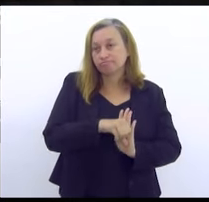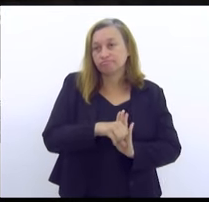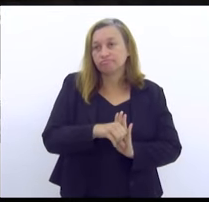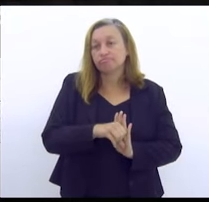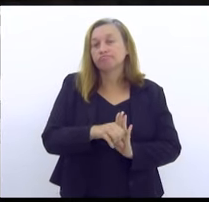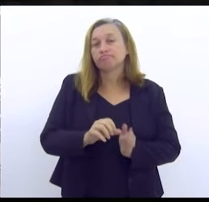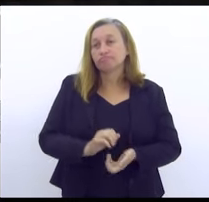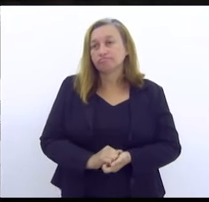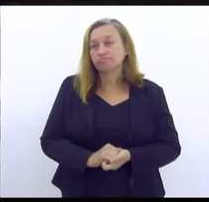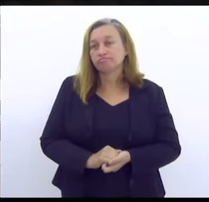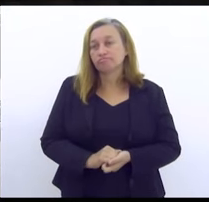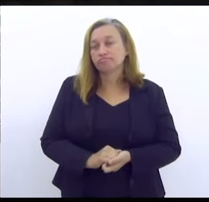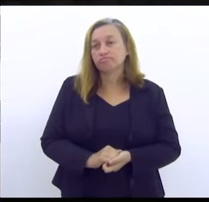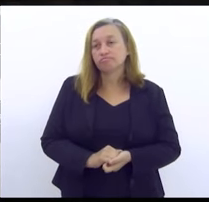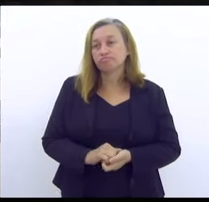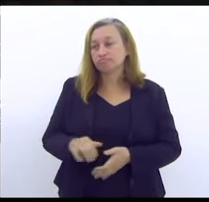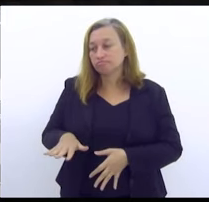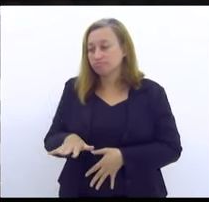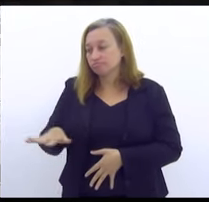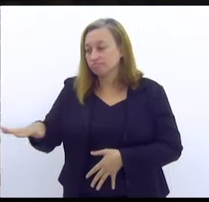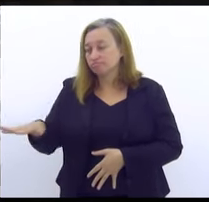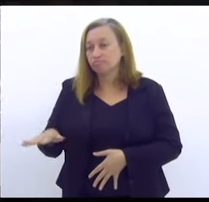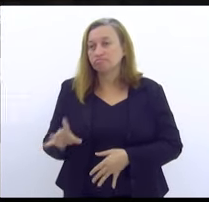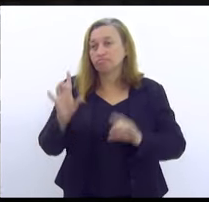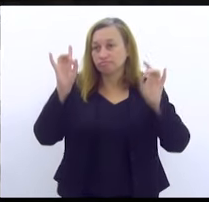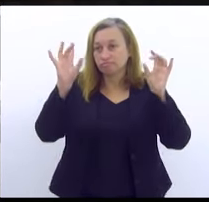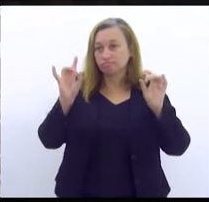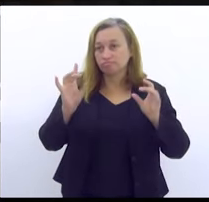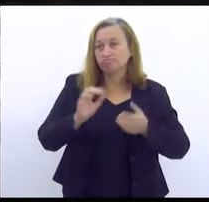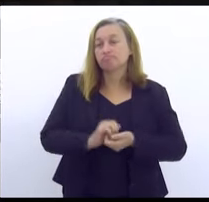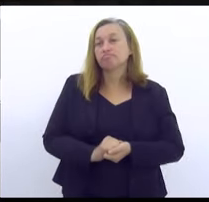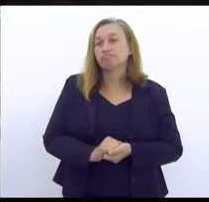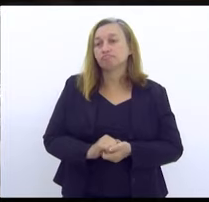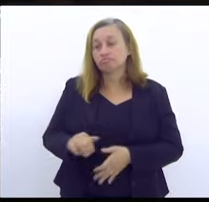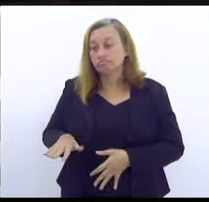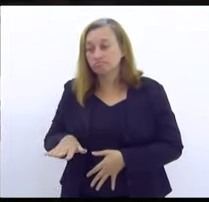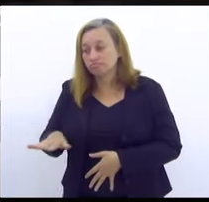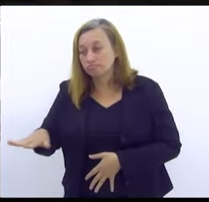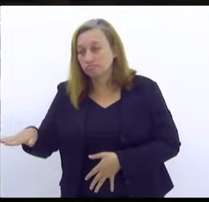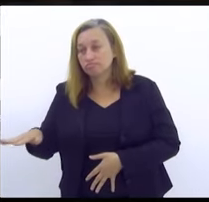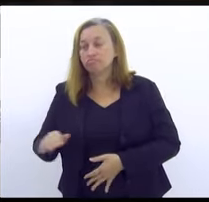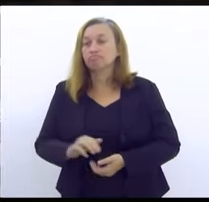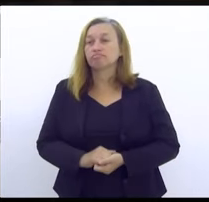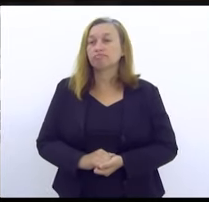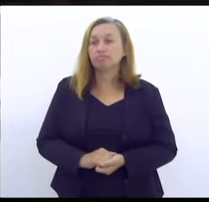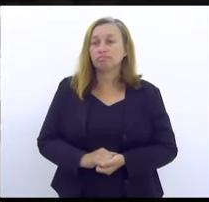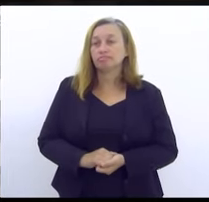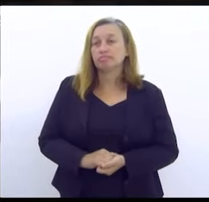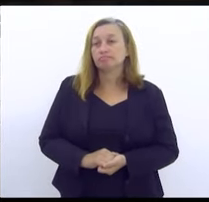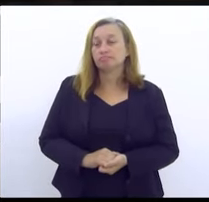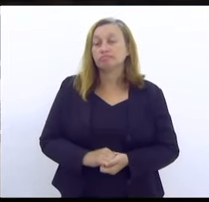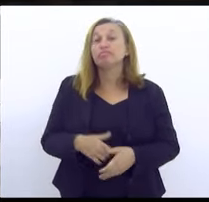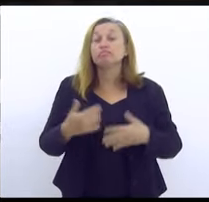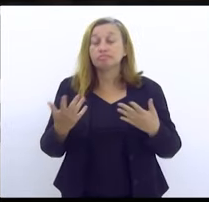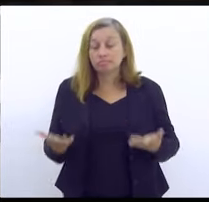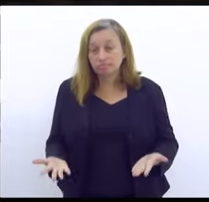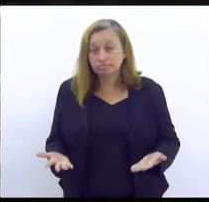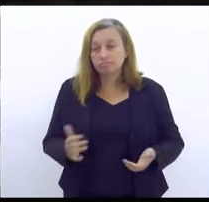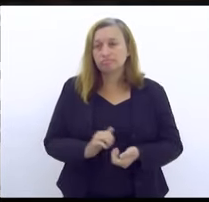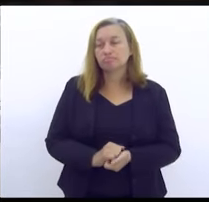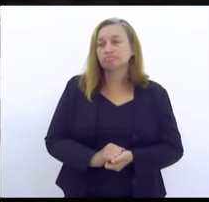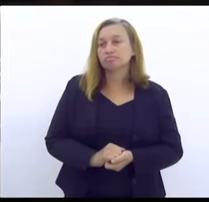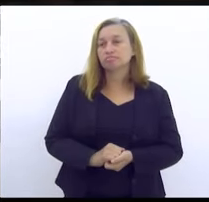cometidos nos territórios, em especial em territórios de favela e periferia. Então, há toda